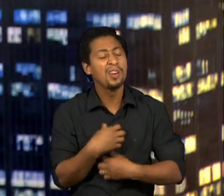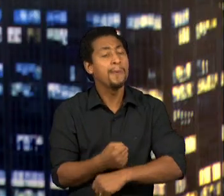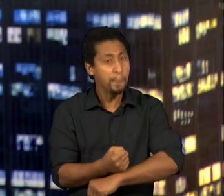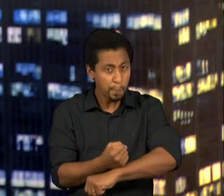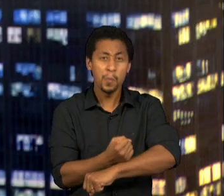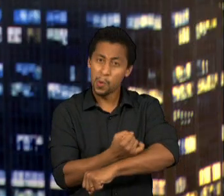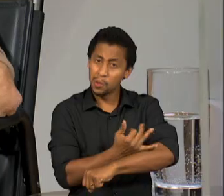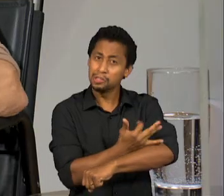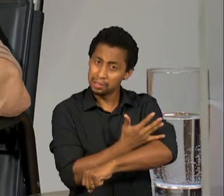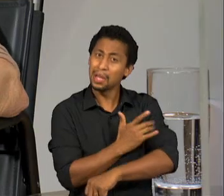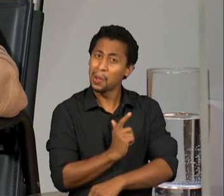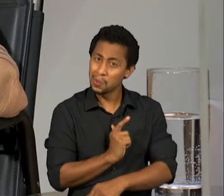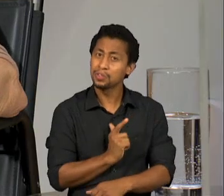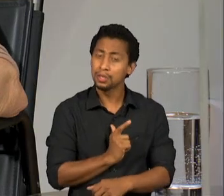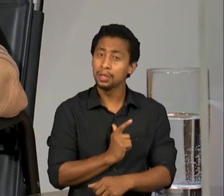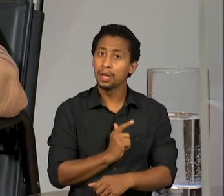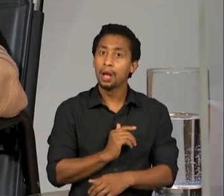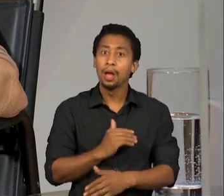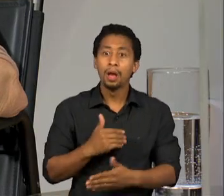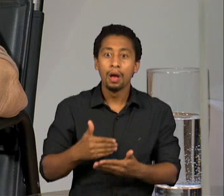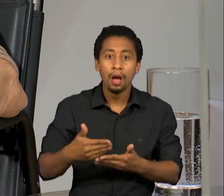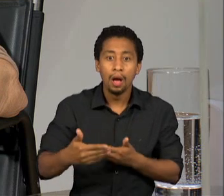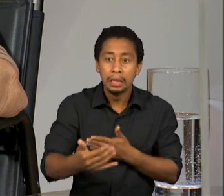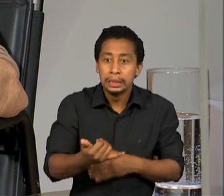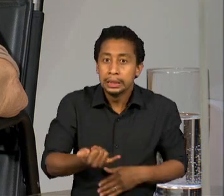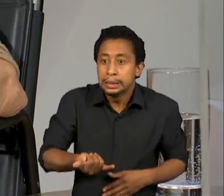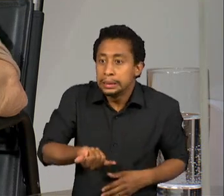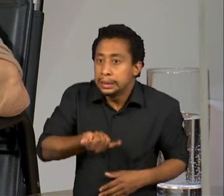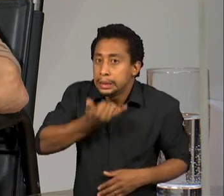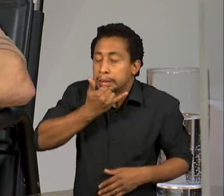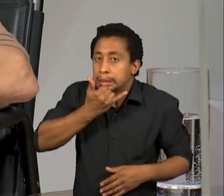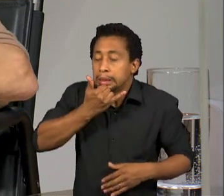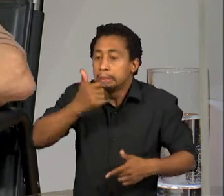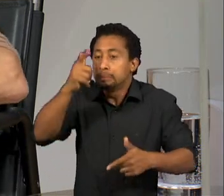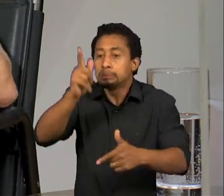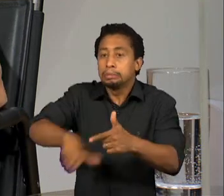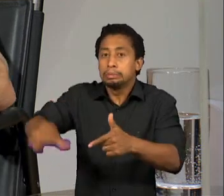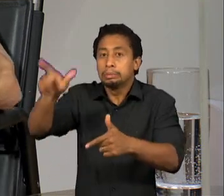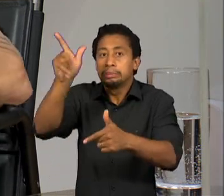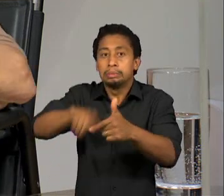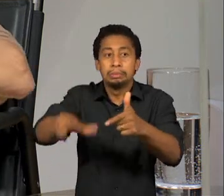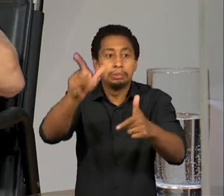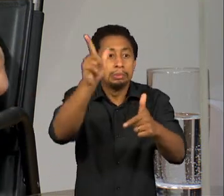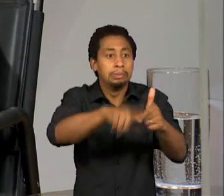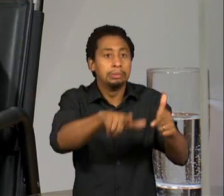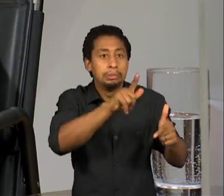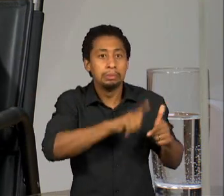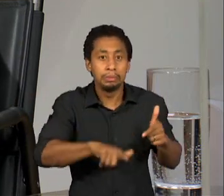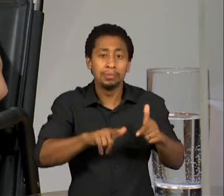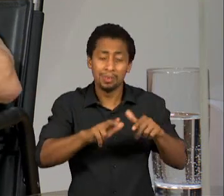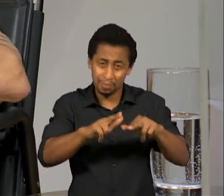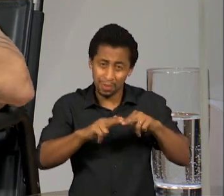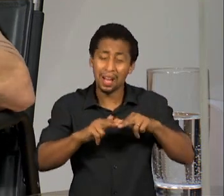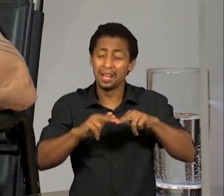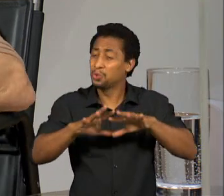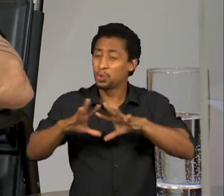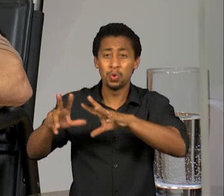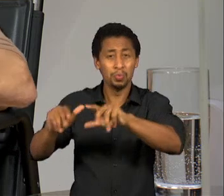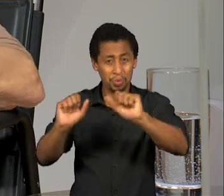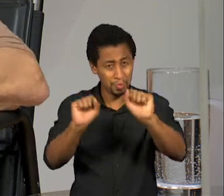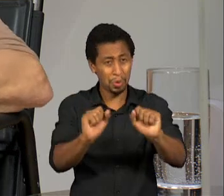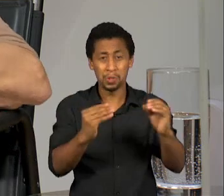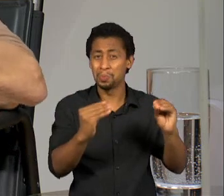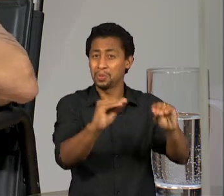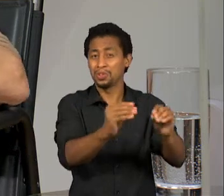De repente, o tiro saiu pela culatra. Então, você entregar a palavra para a pessoa